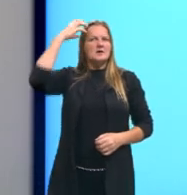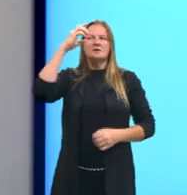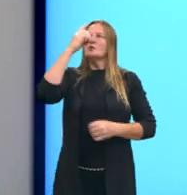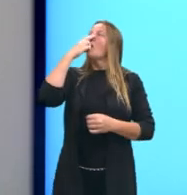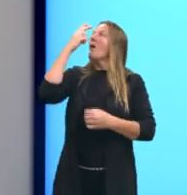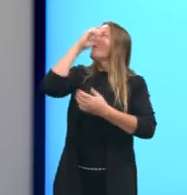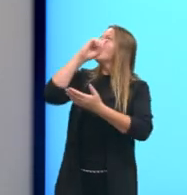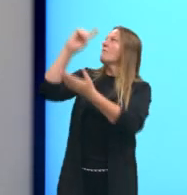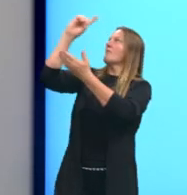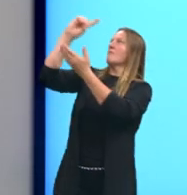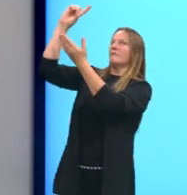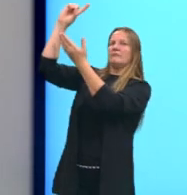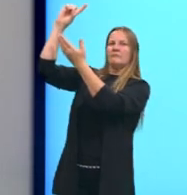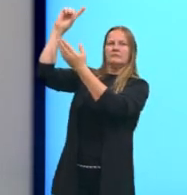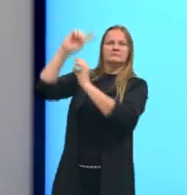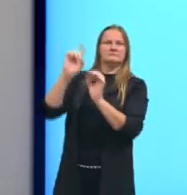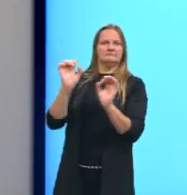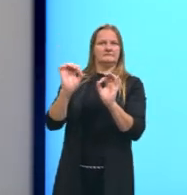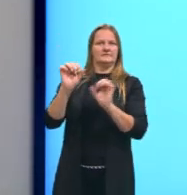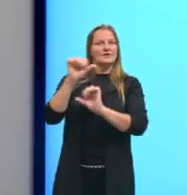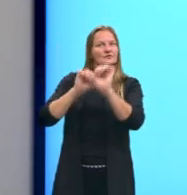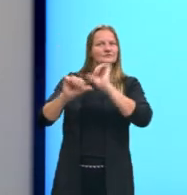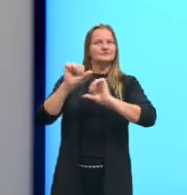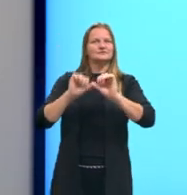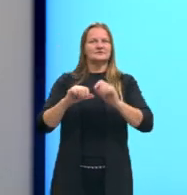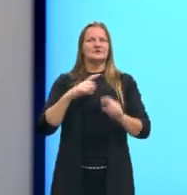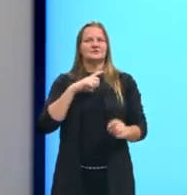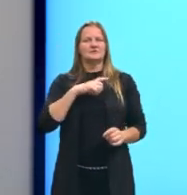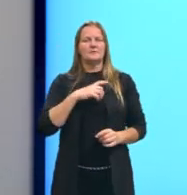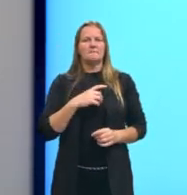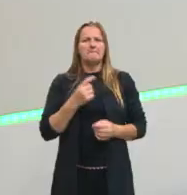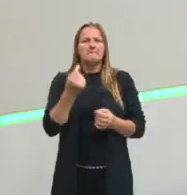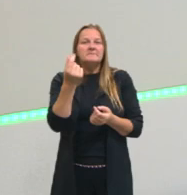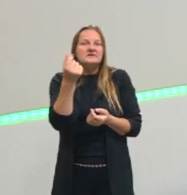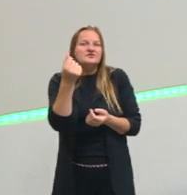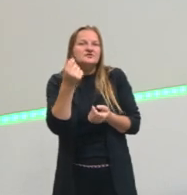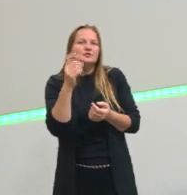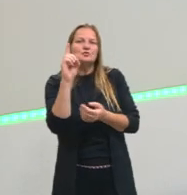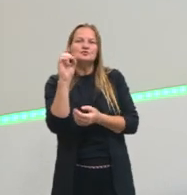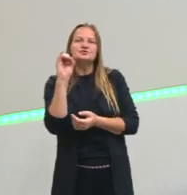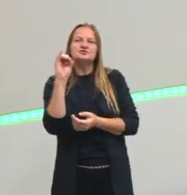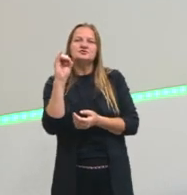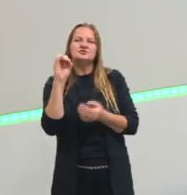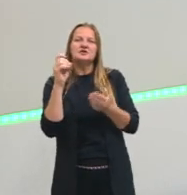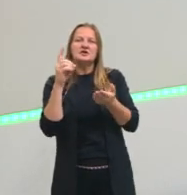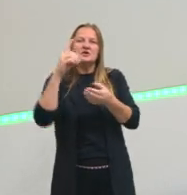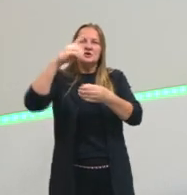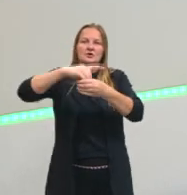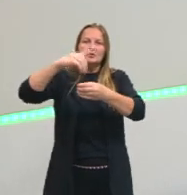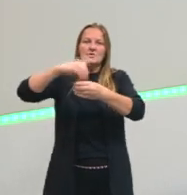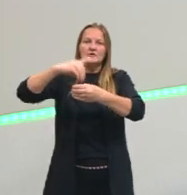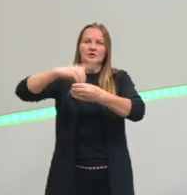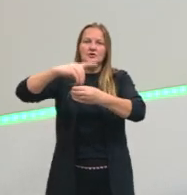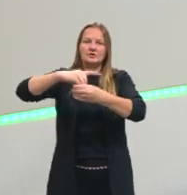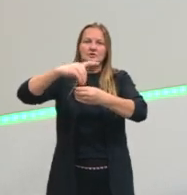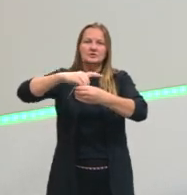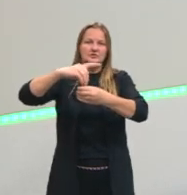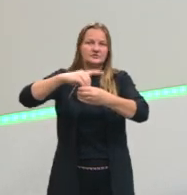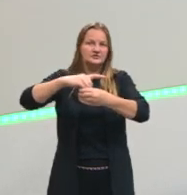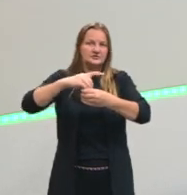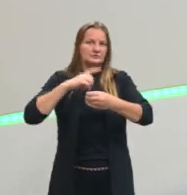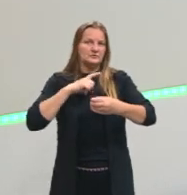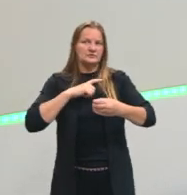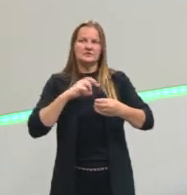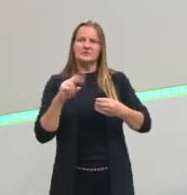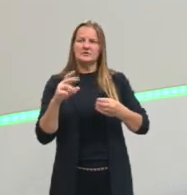vírus Agora um estado com Apesar dele defender o absolutismo mas o estado com o rei que defendesse mais o povo não tinha mais